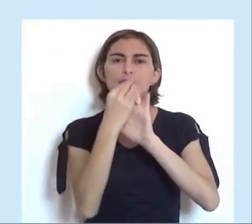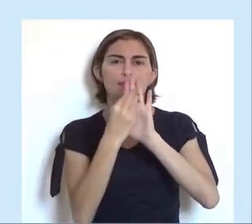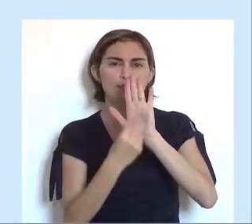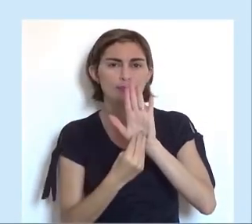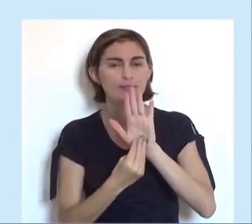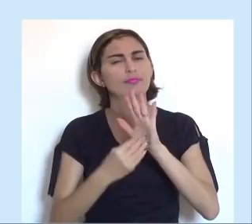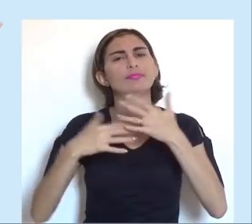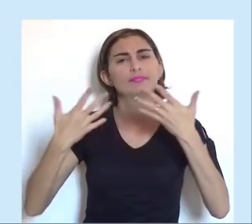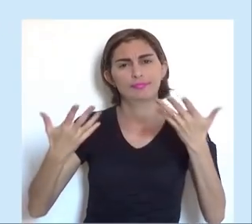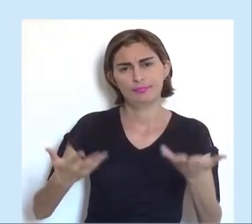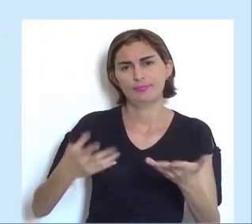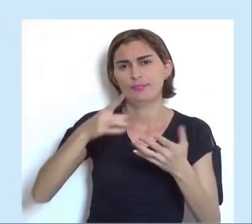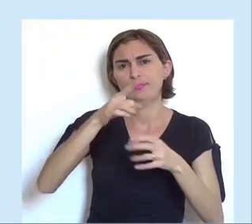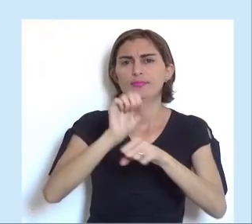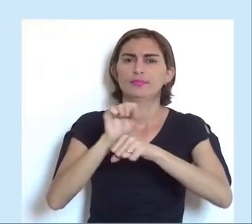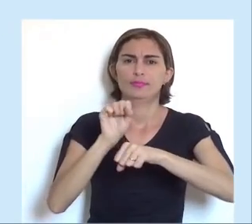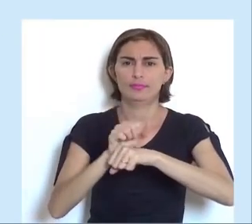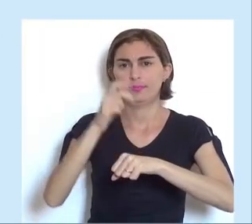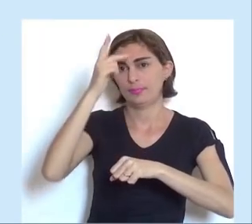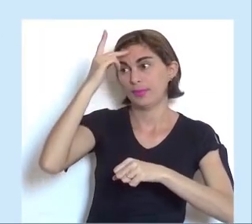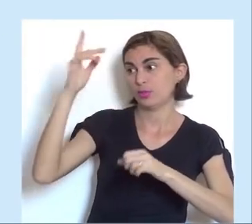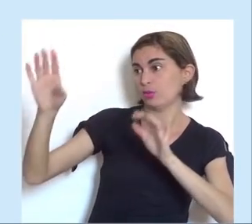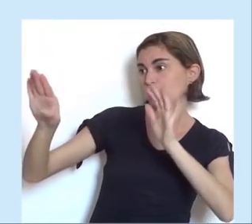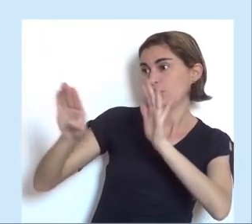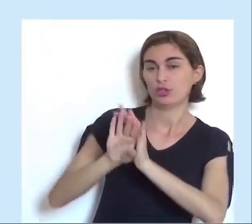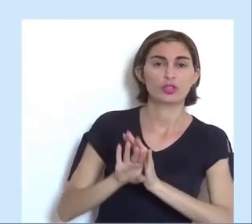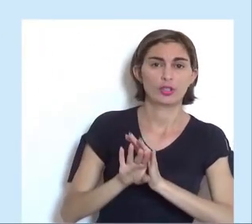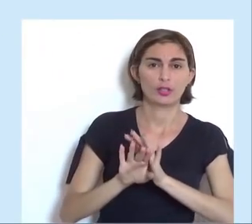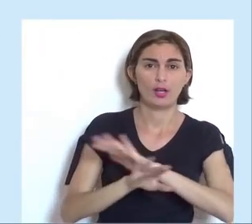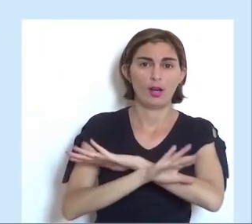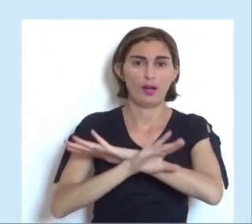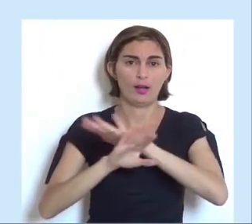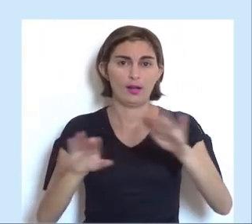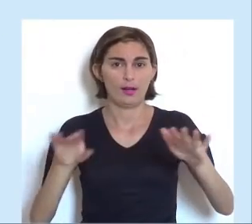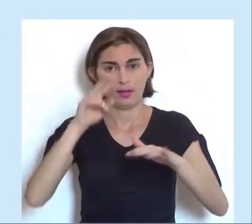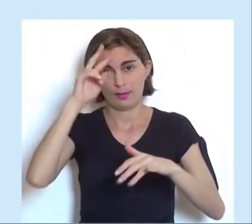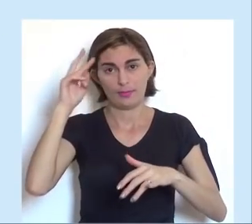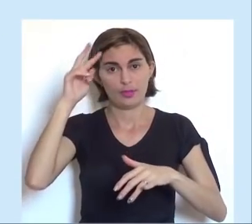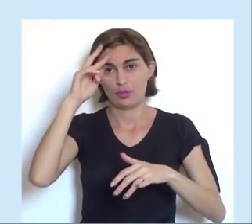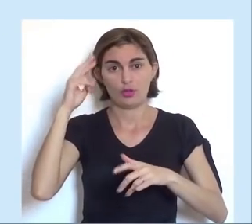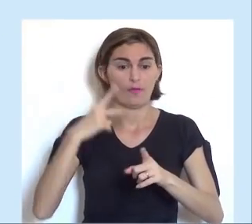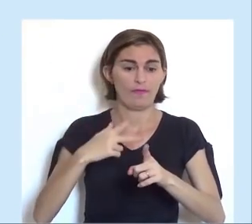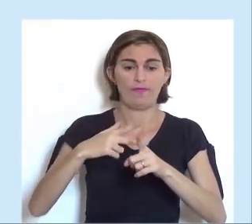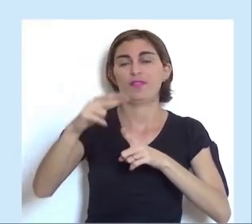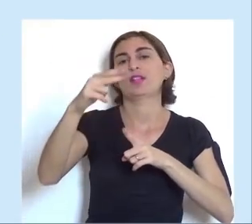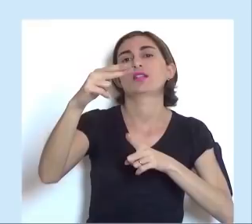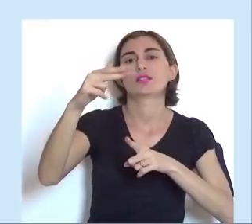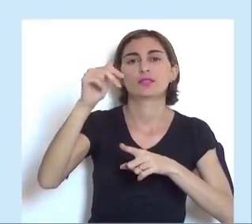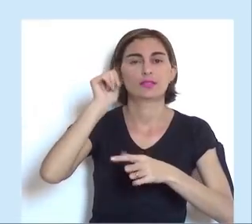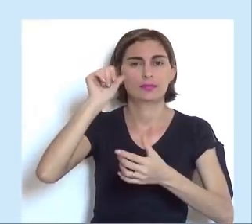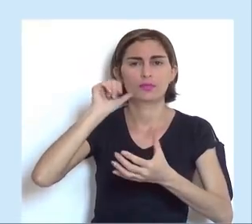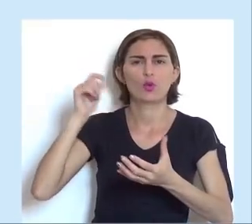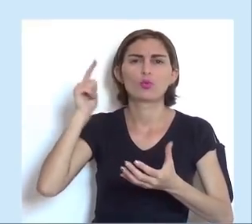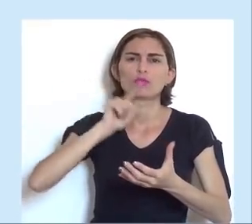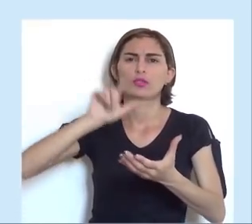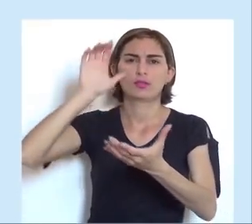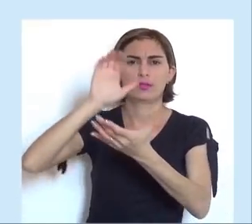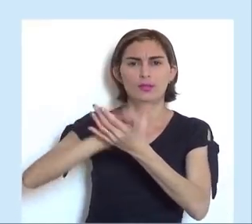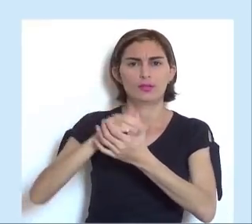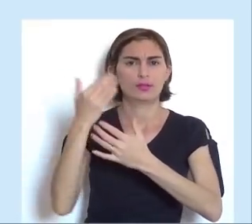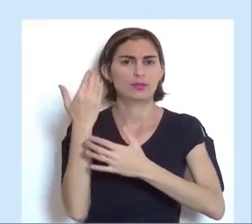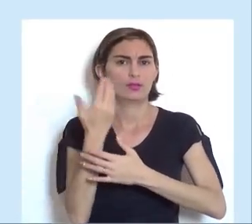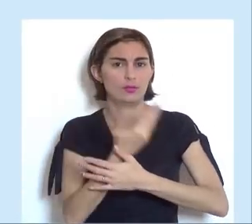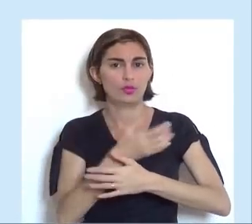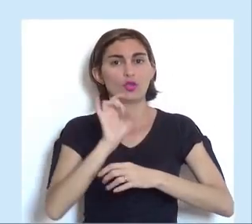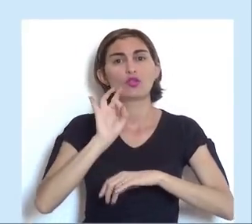posta. Naturalmente, você espera que alguém chegue e acabe com essa história, não é? Ganhe da princesa e acabe conseguindo casar